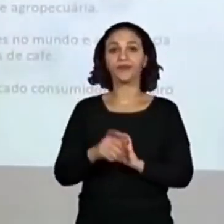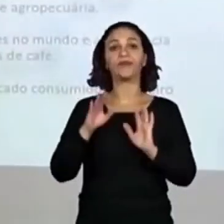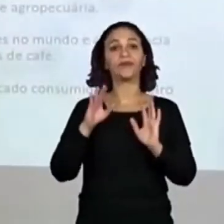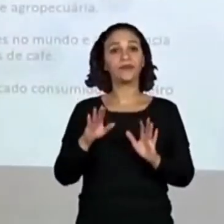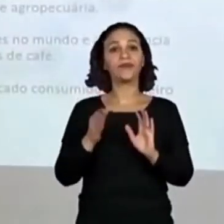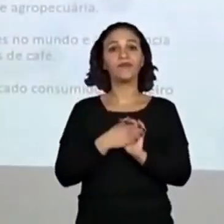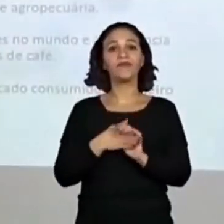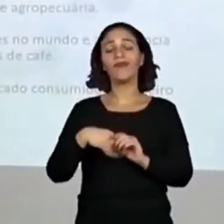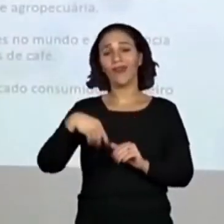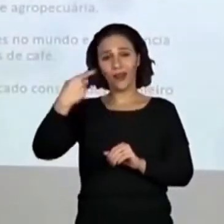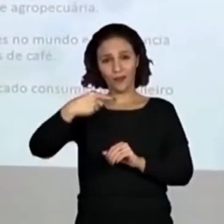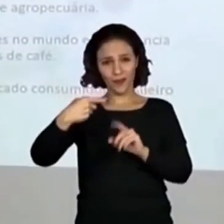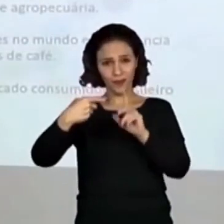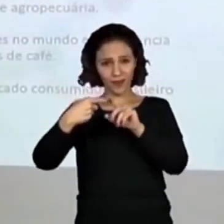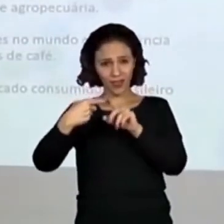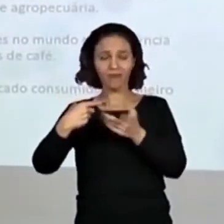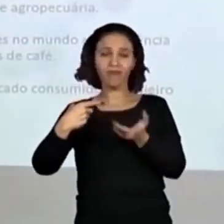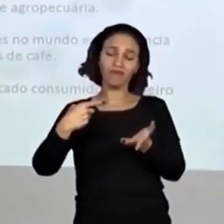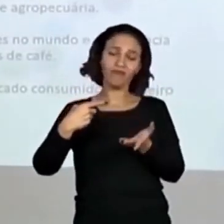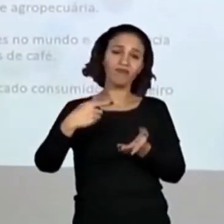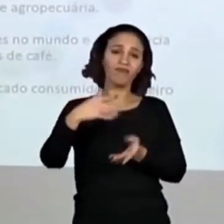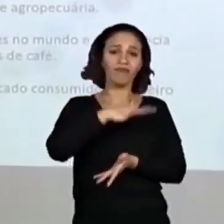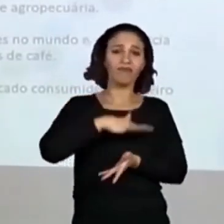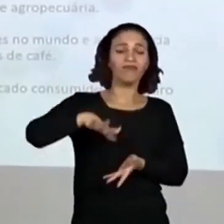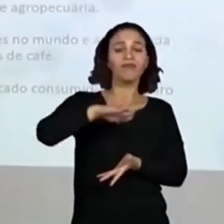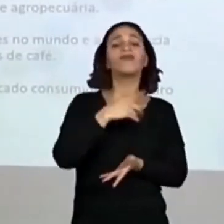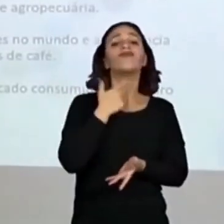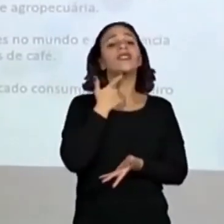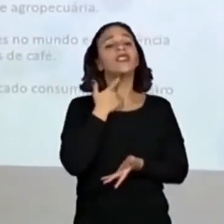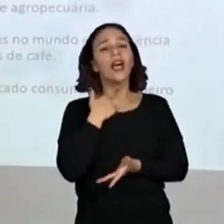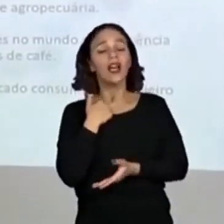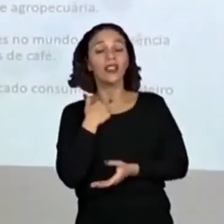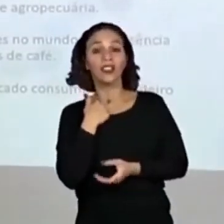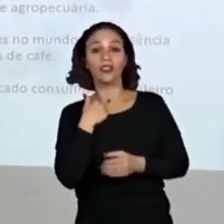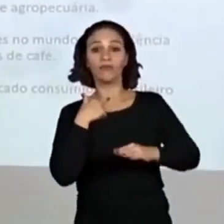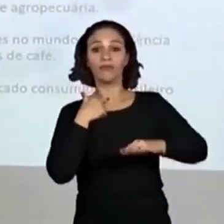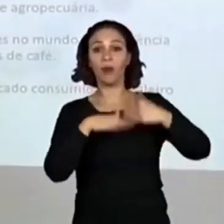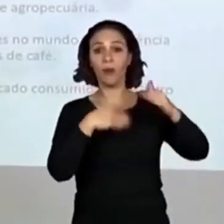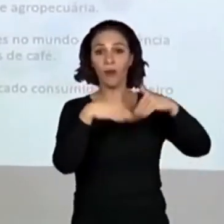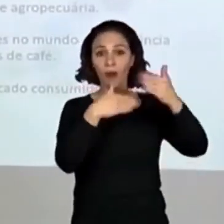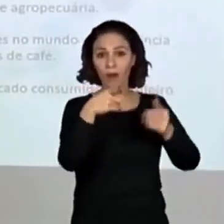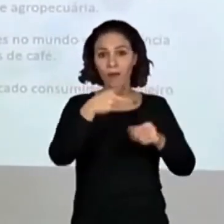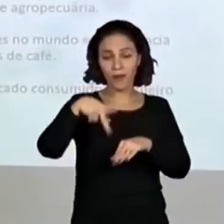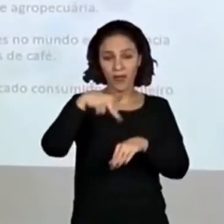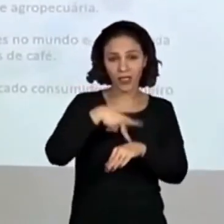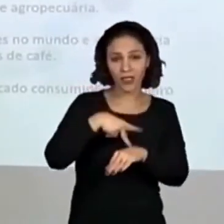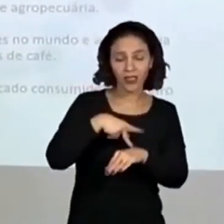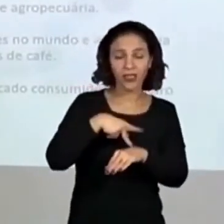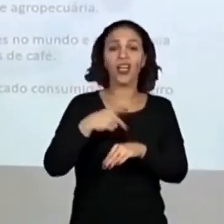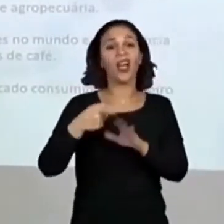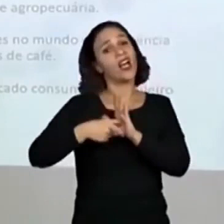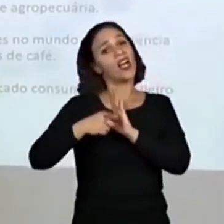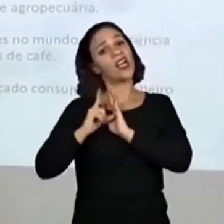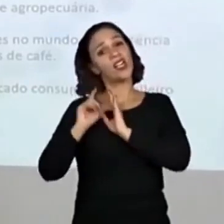interesse nacional em desenvolver o país, que até então tinha uma economia baseada na mineração e agropecuária,